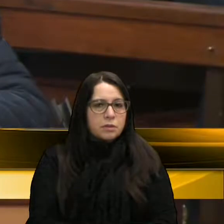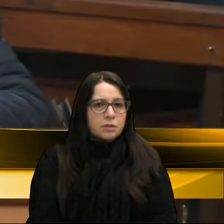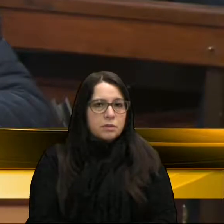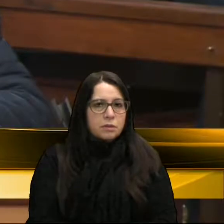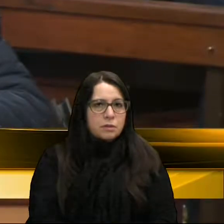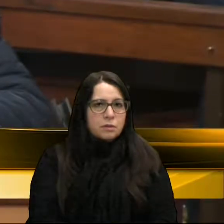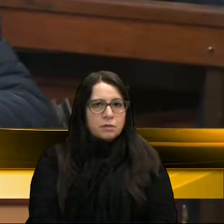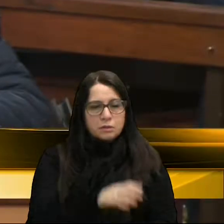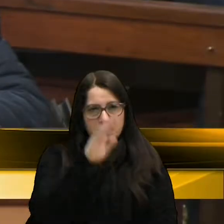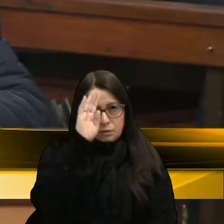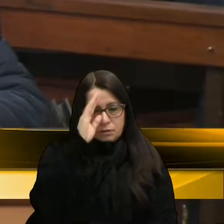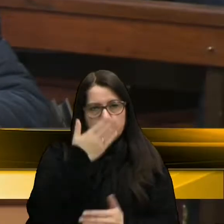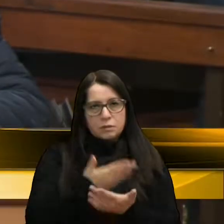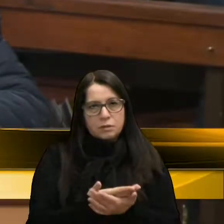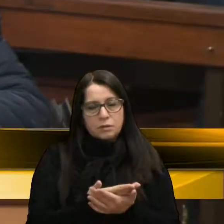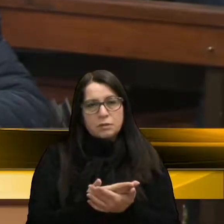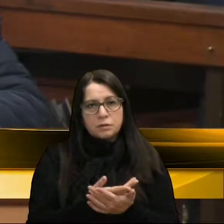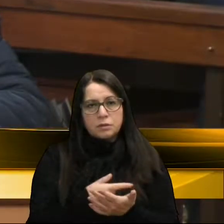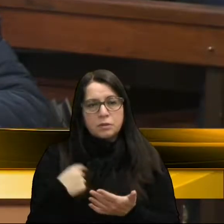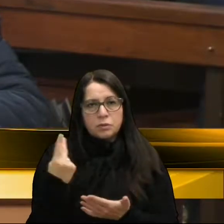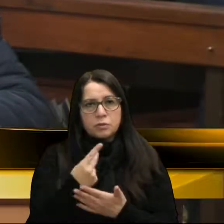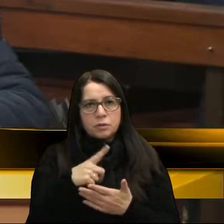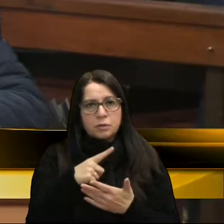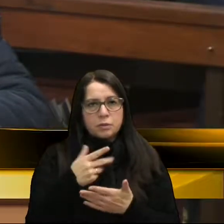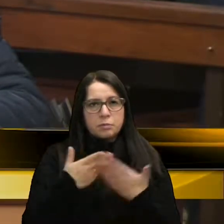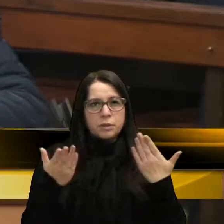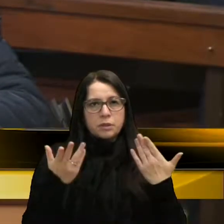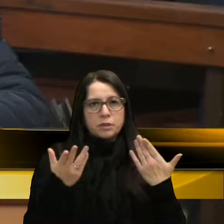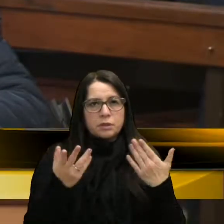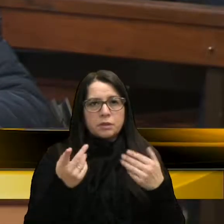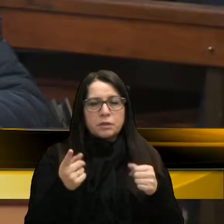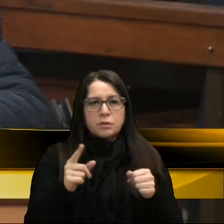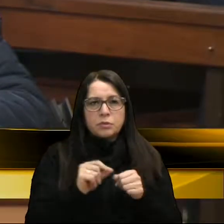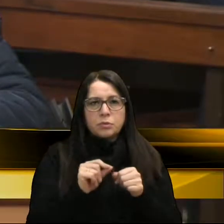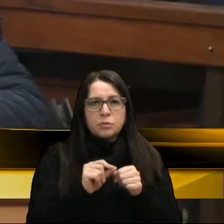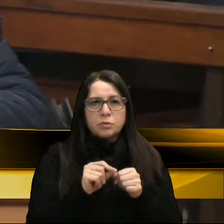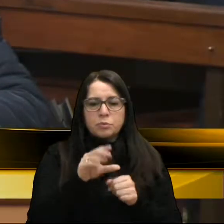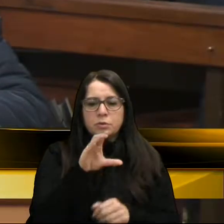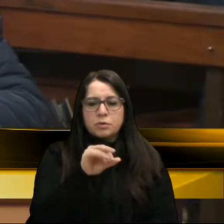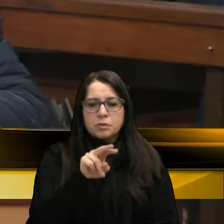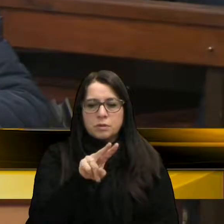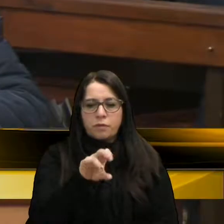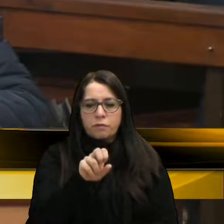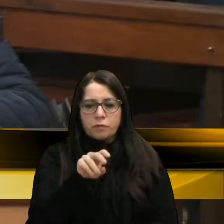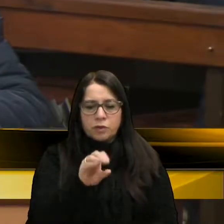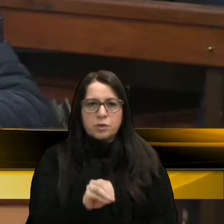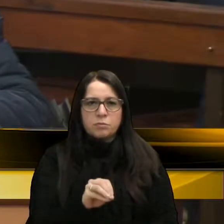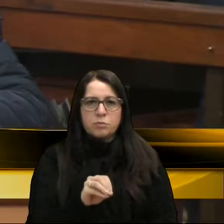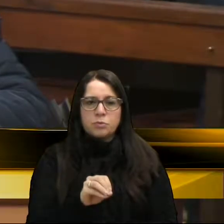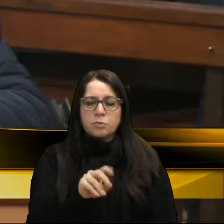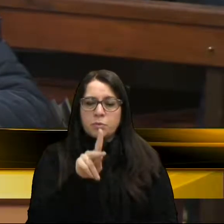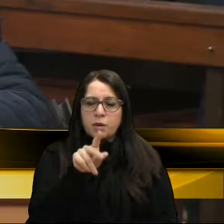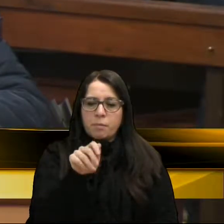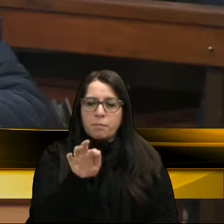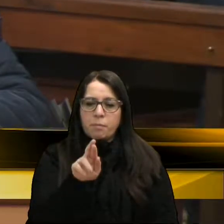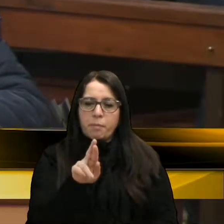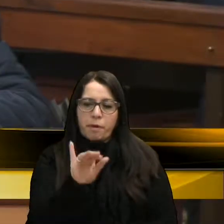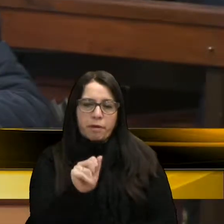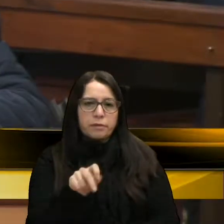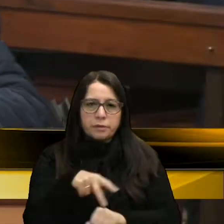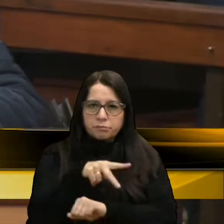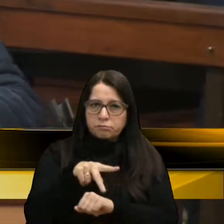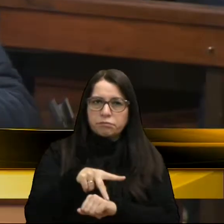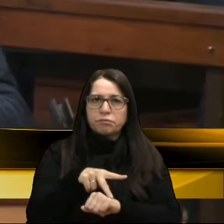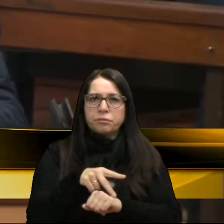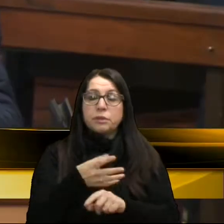e acredito que nós estamos perdendo muito essa questão do civismo, do patriotismo, e isso